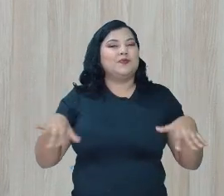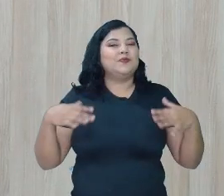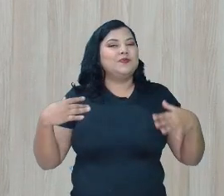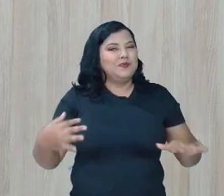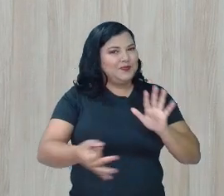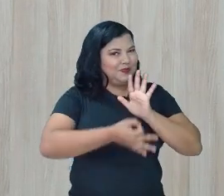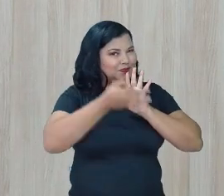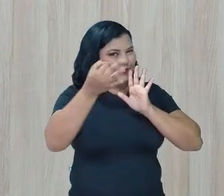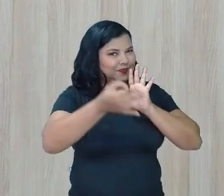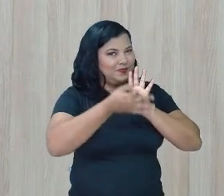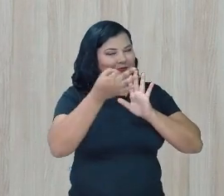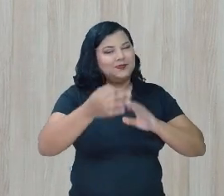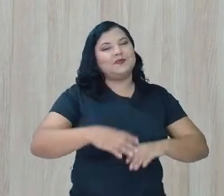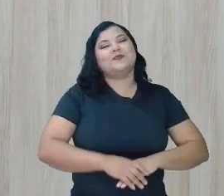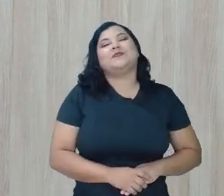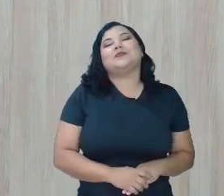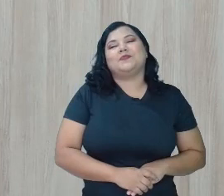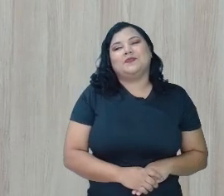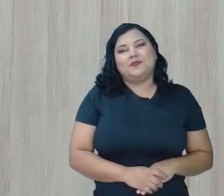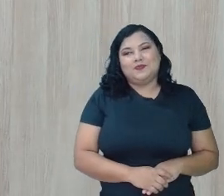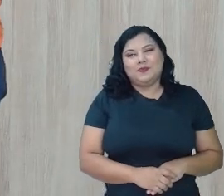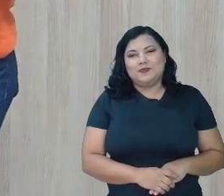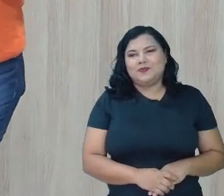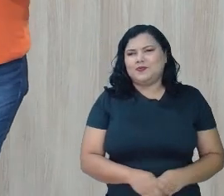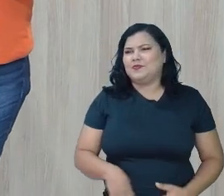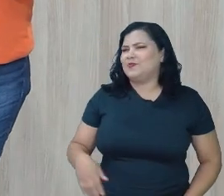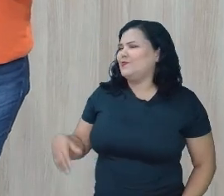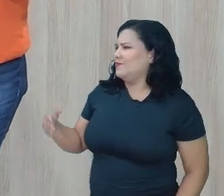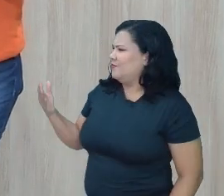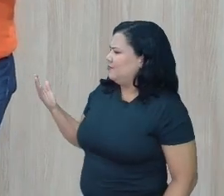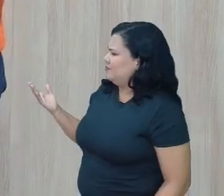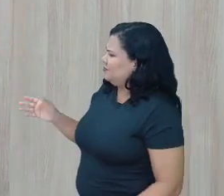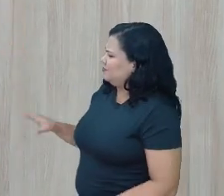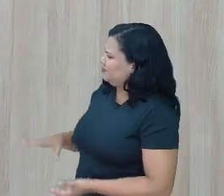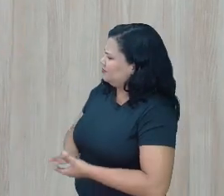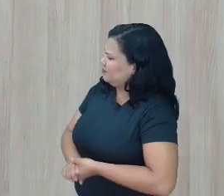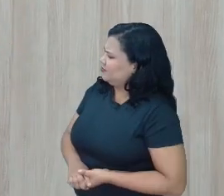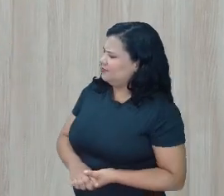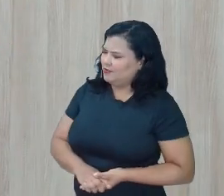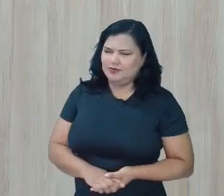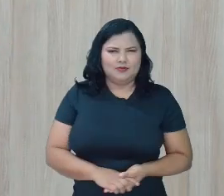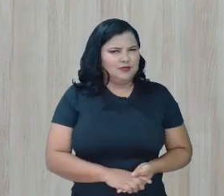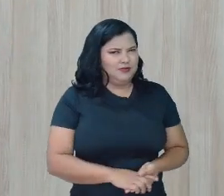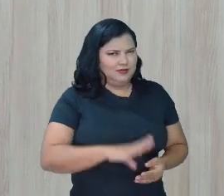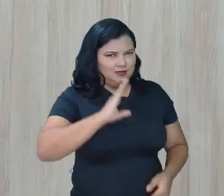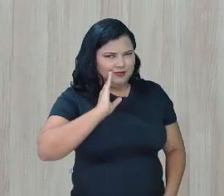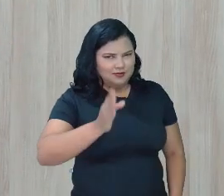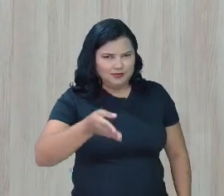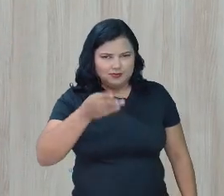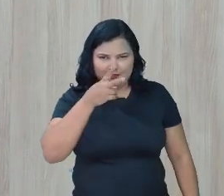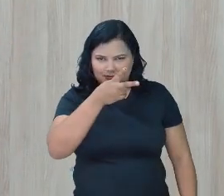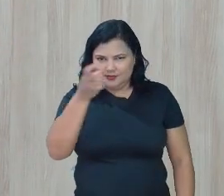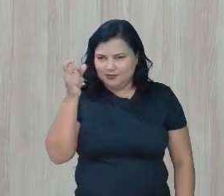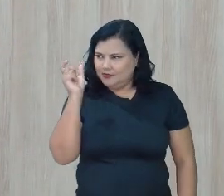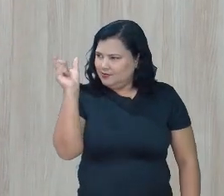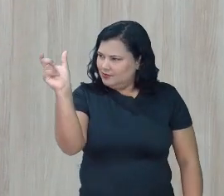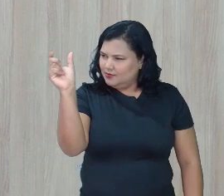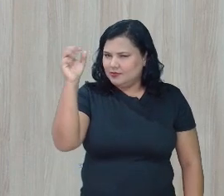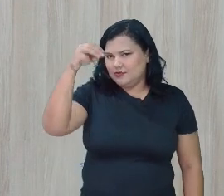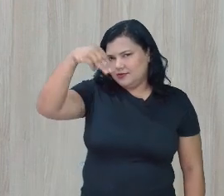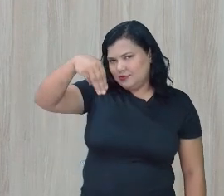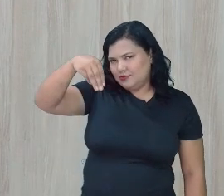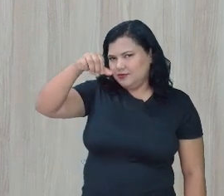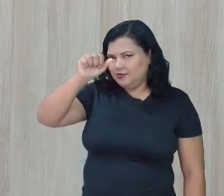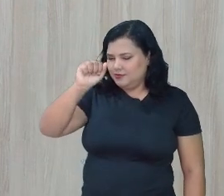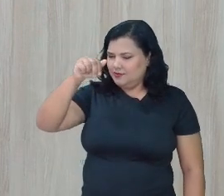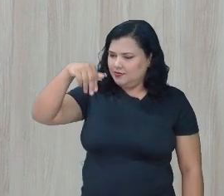para vocês. O que é mangá? E aí, já ouviram essa palavra? Talvez, eu